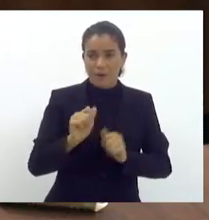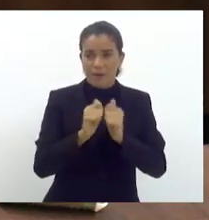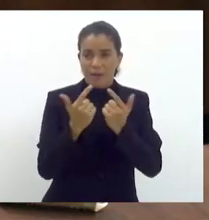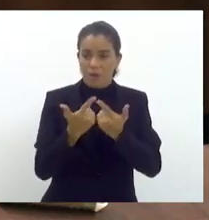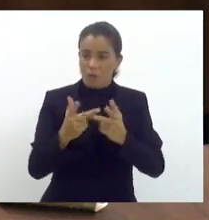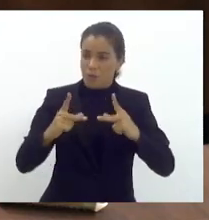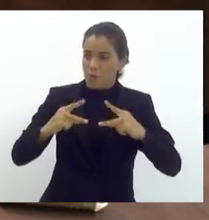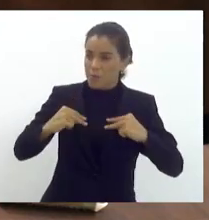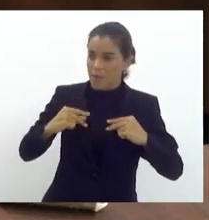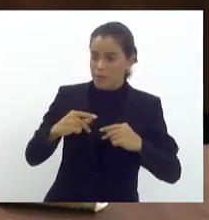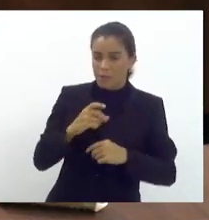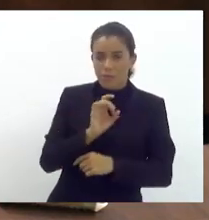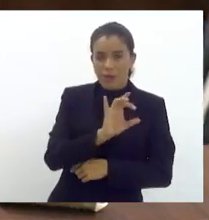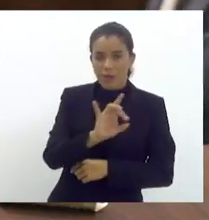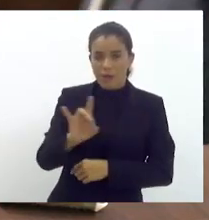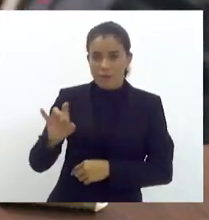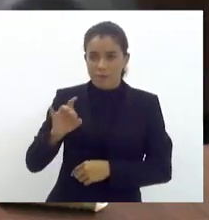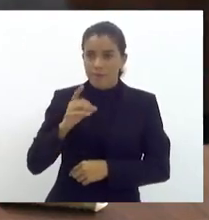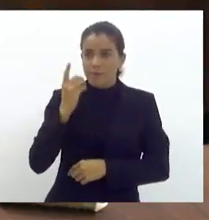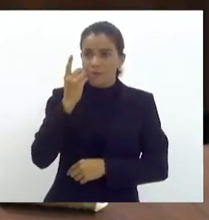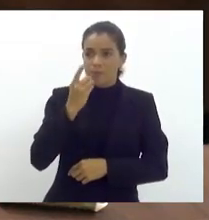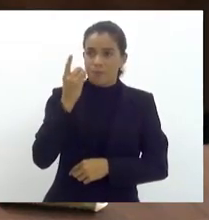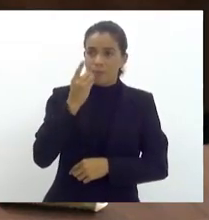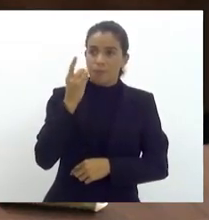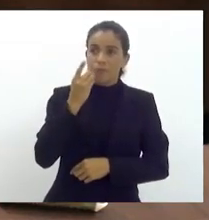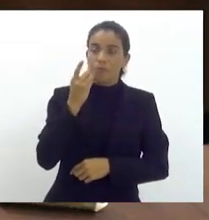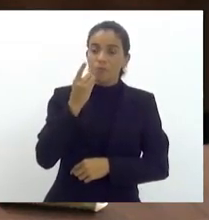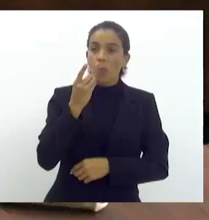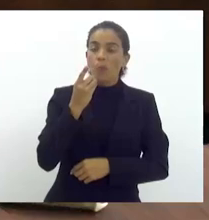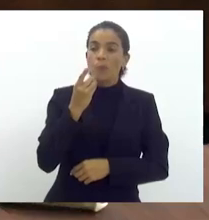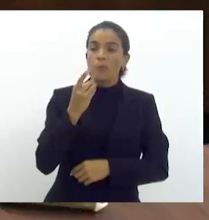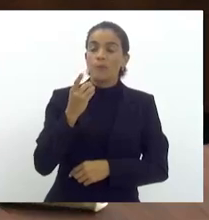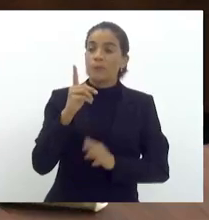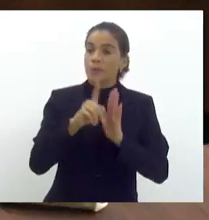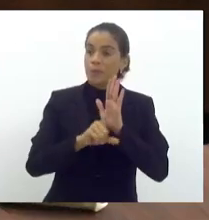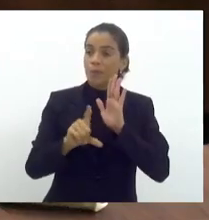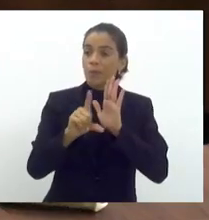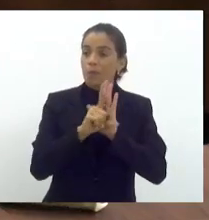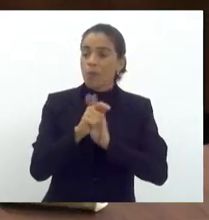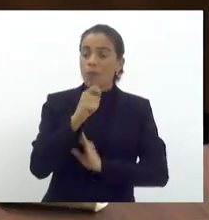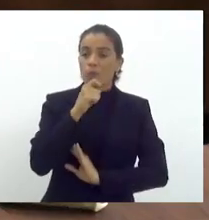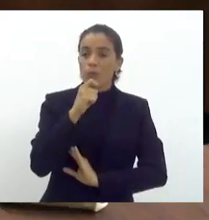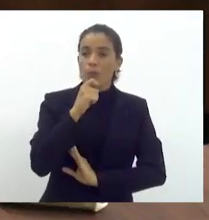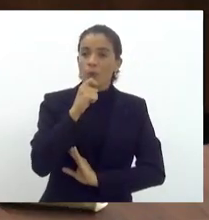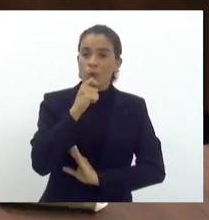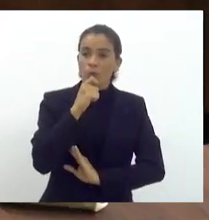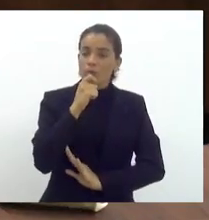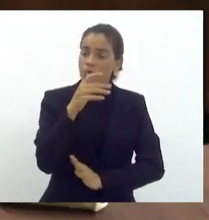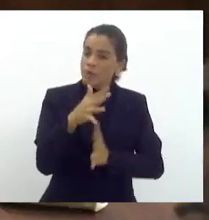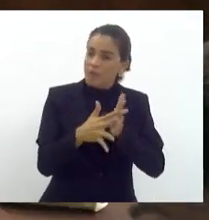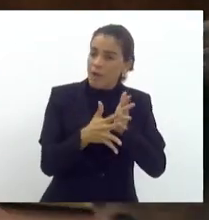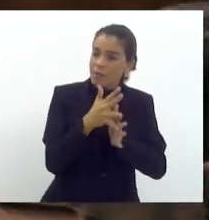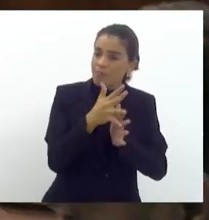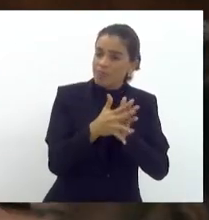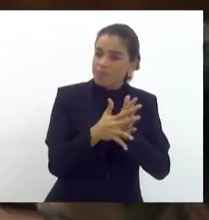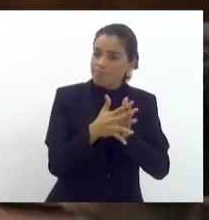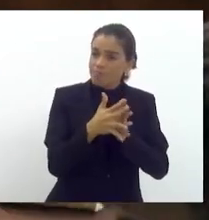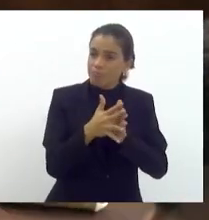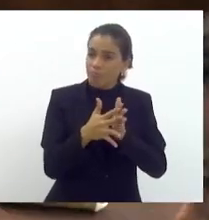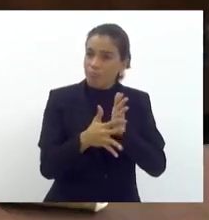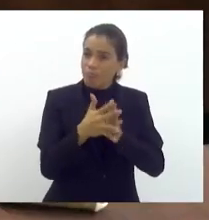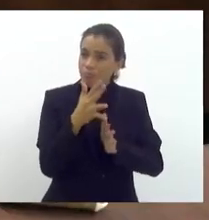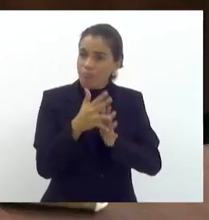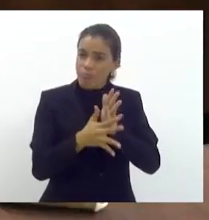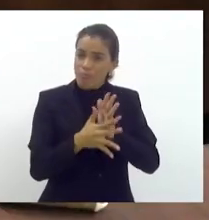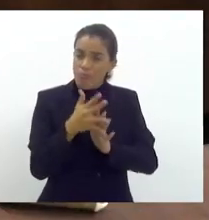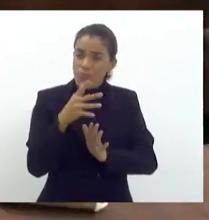americana por esse deputados elas não tiveram o impacto nas receitas da